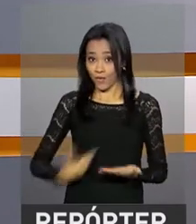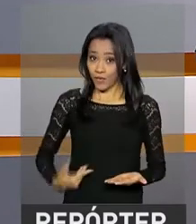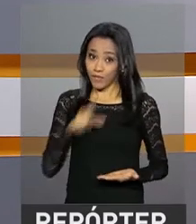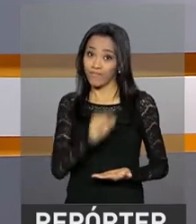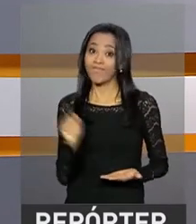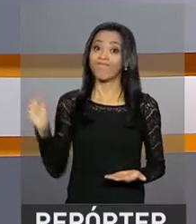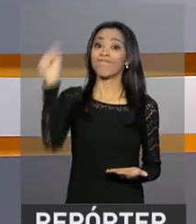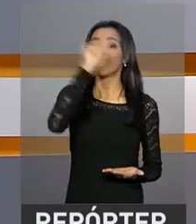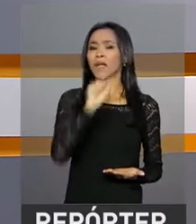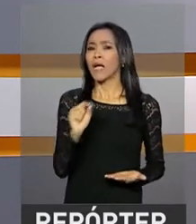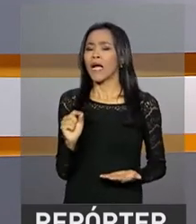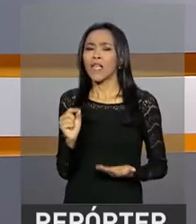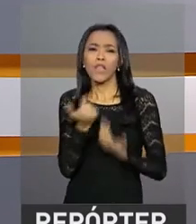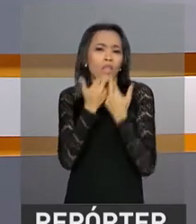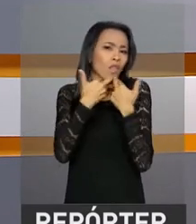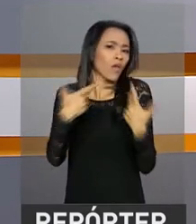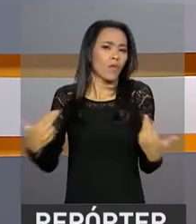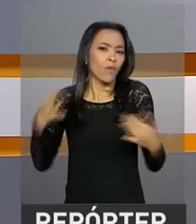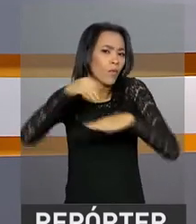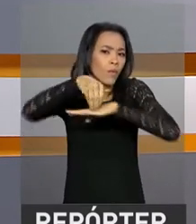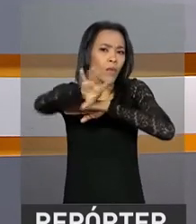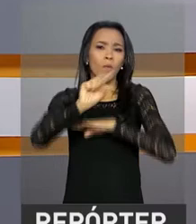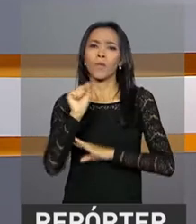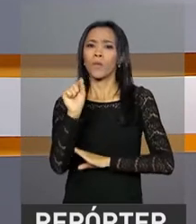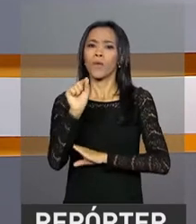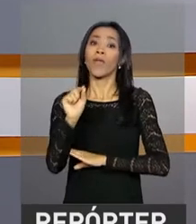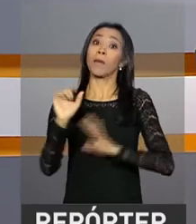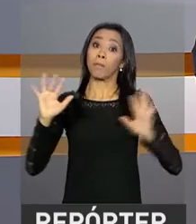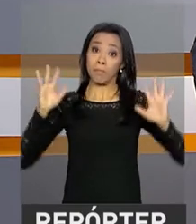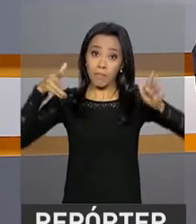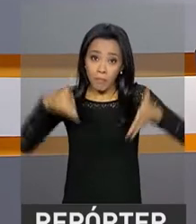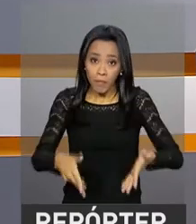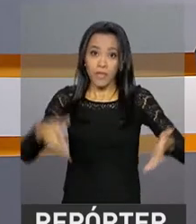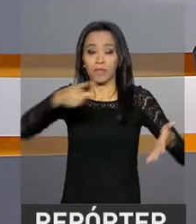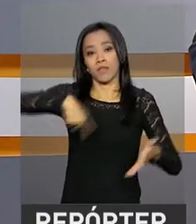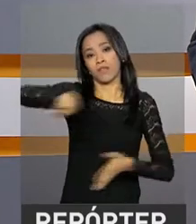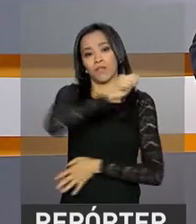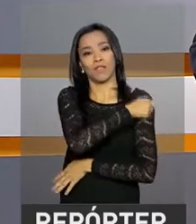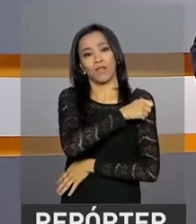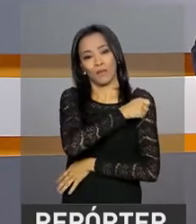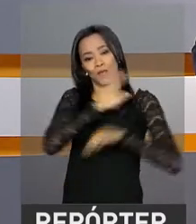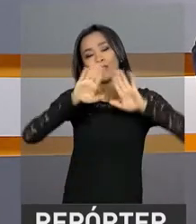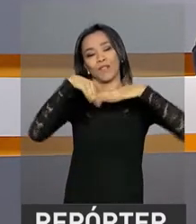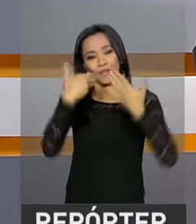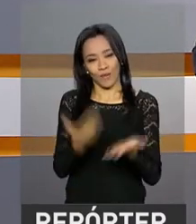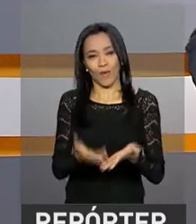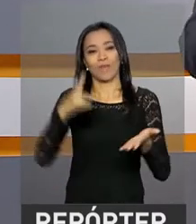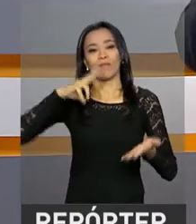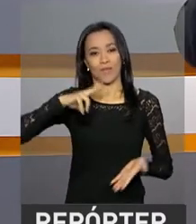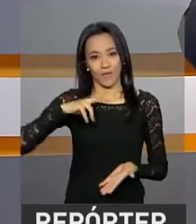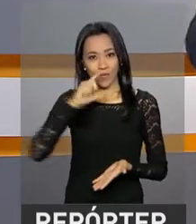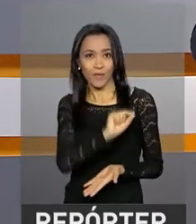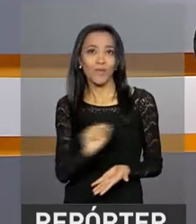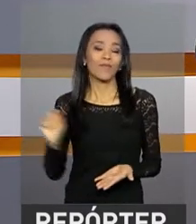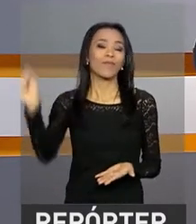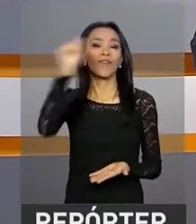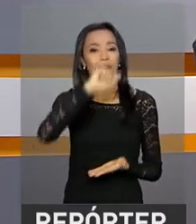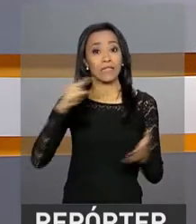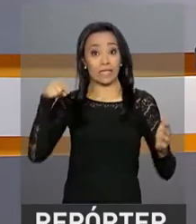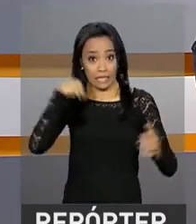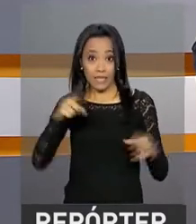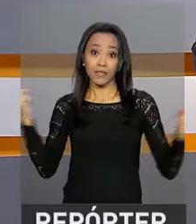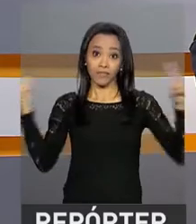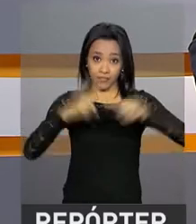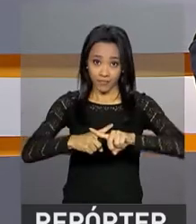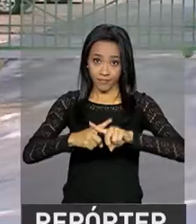A principal novidade deste ano é uma maior participação de alunos das escolas particulares na competição.